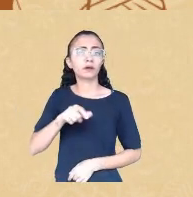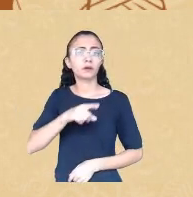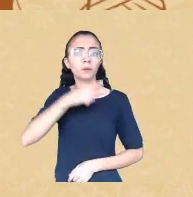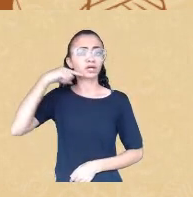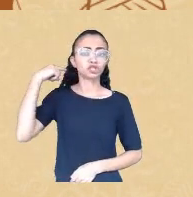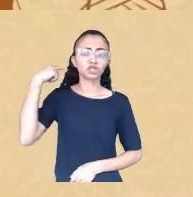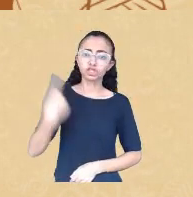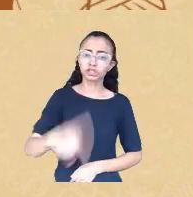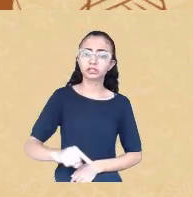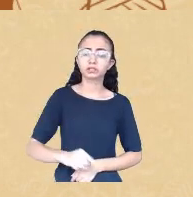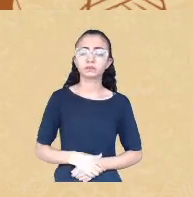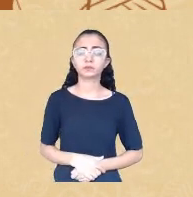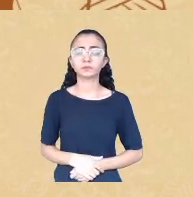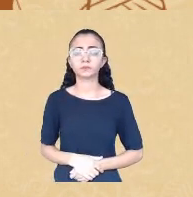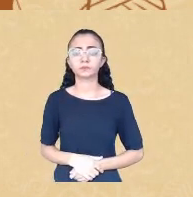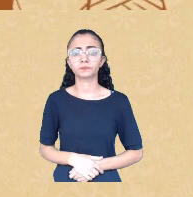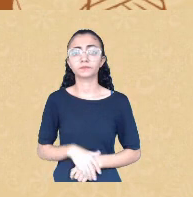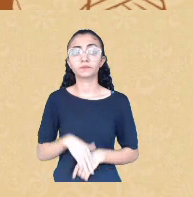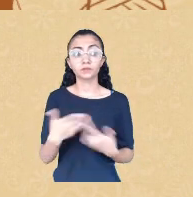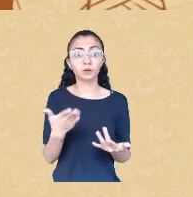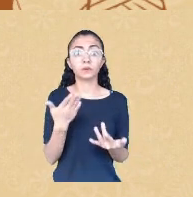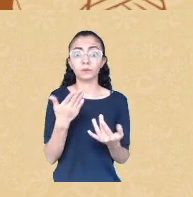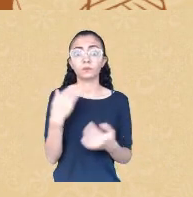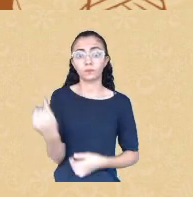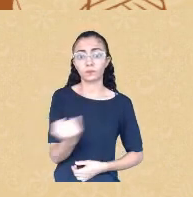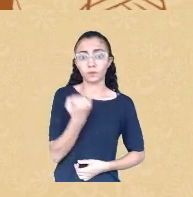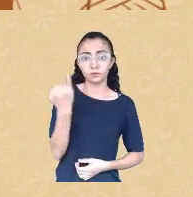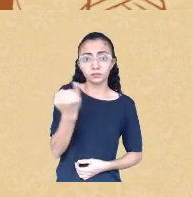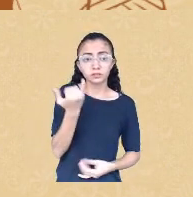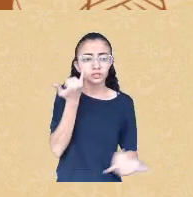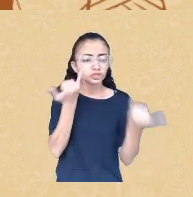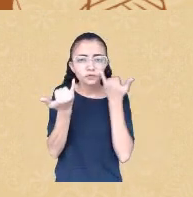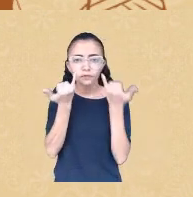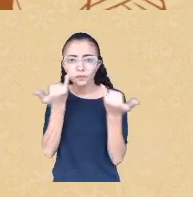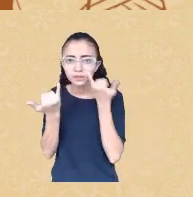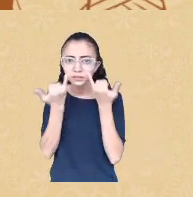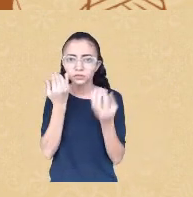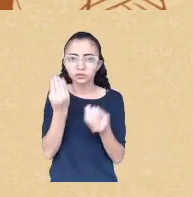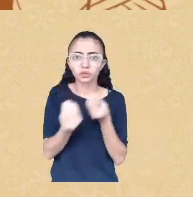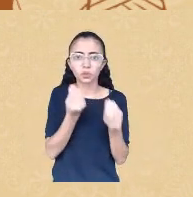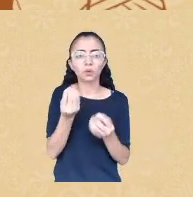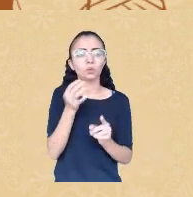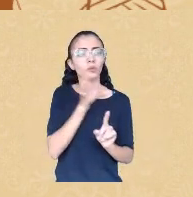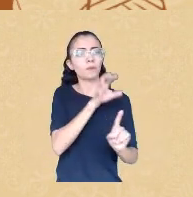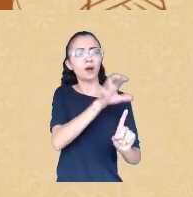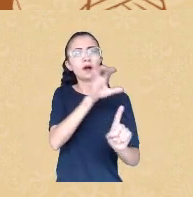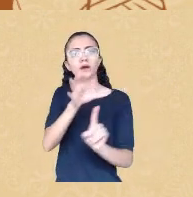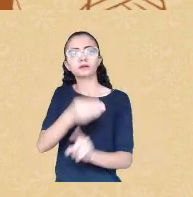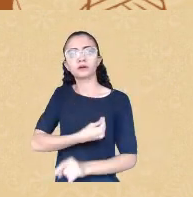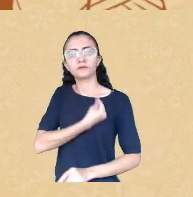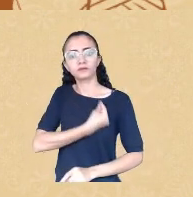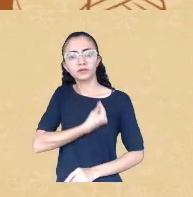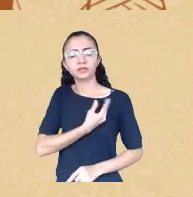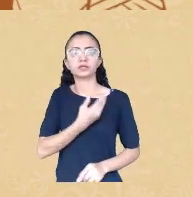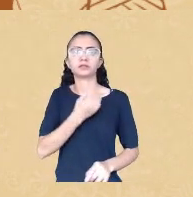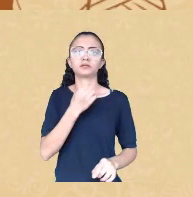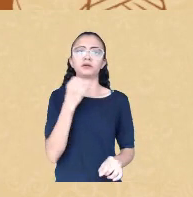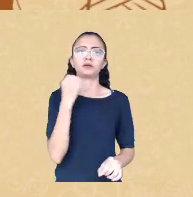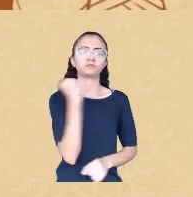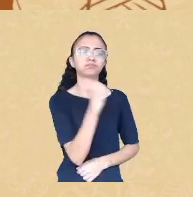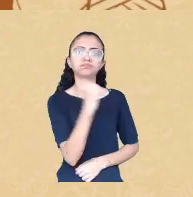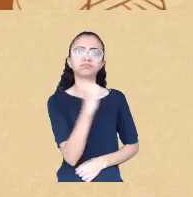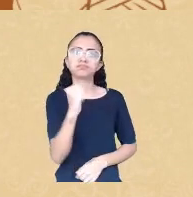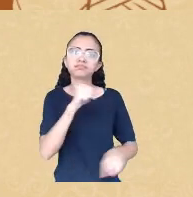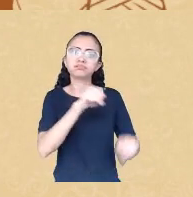apontar dados também estruturais, né? Impactos também na vida, no assassinato. A gente pega esse recorte da